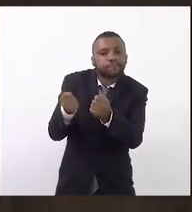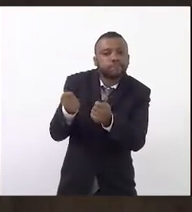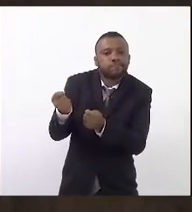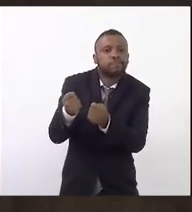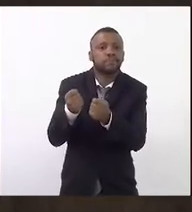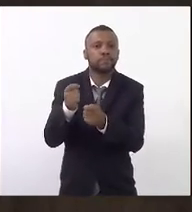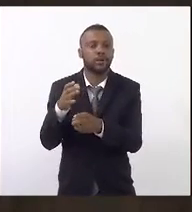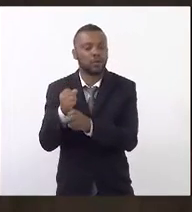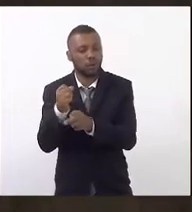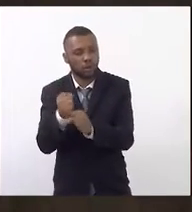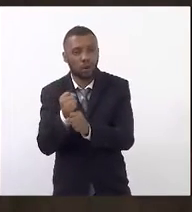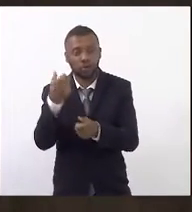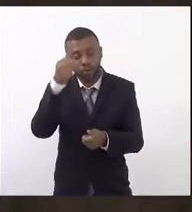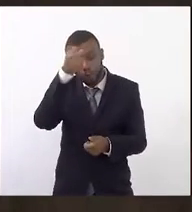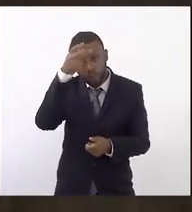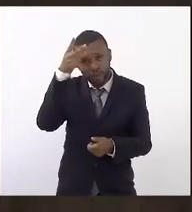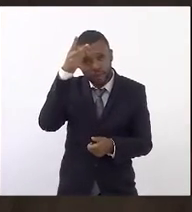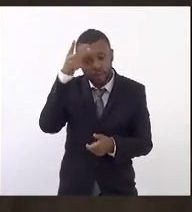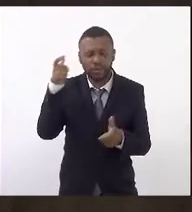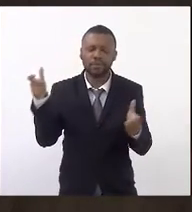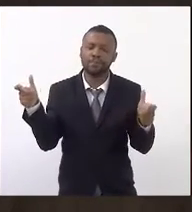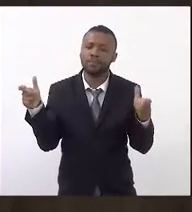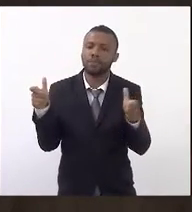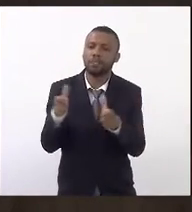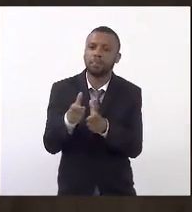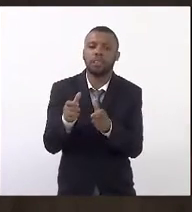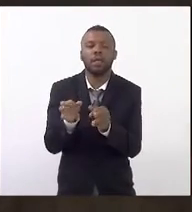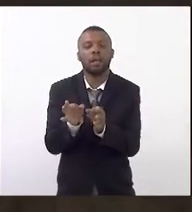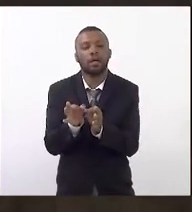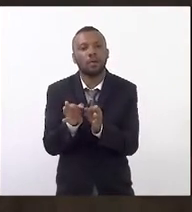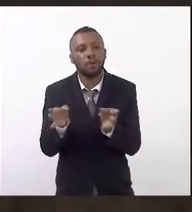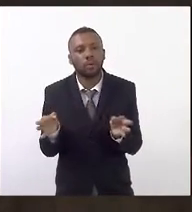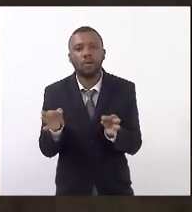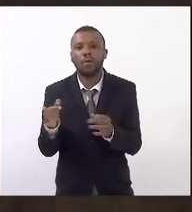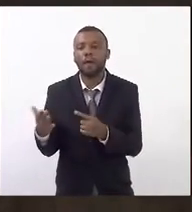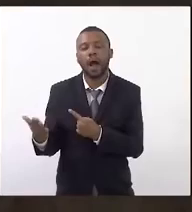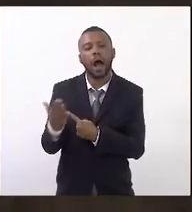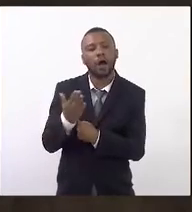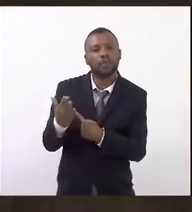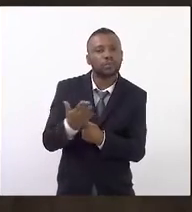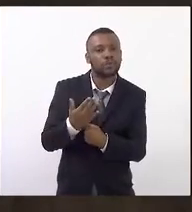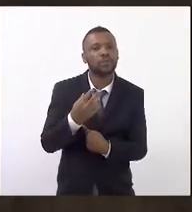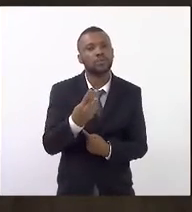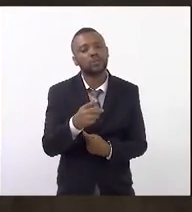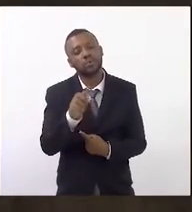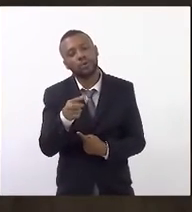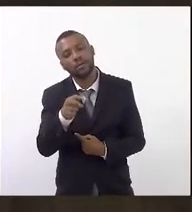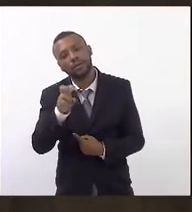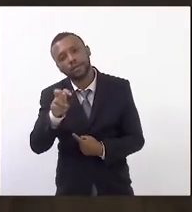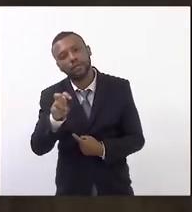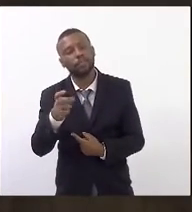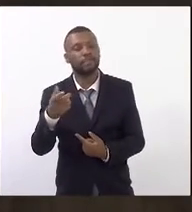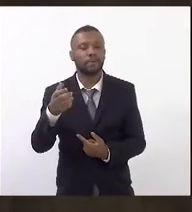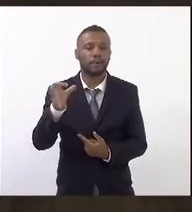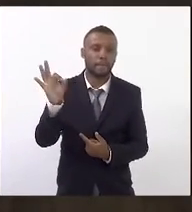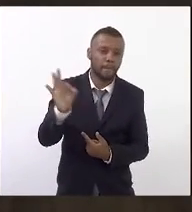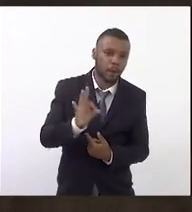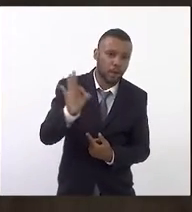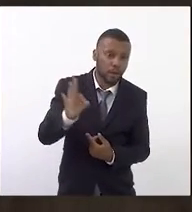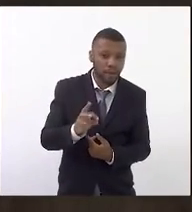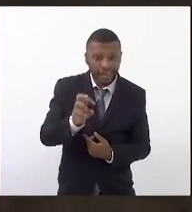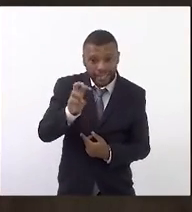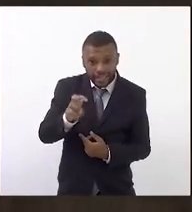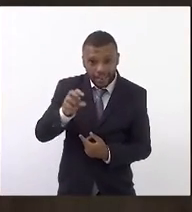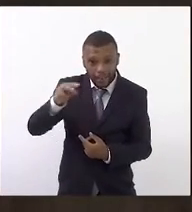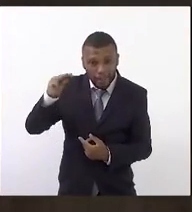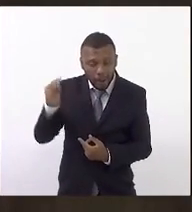um município de pequeno porte, município de médio porte, recebe uma ajuda de 2, 2,5, 5 milhões, faz enorme diferença para